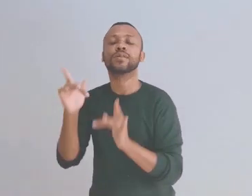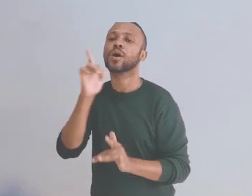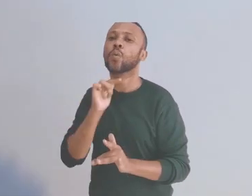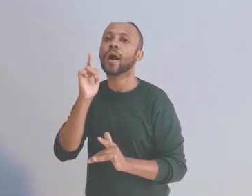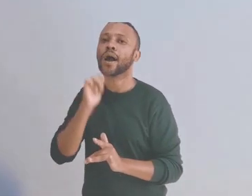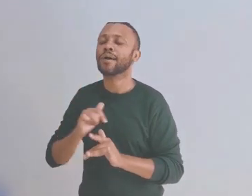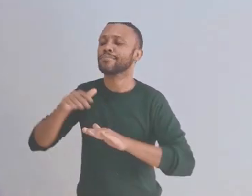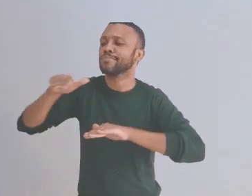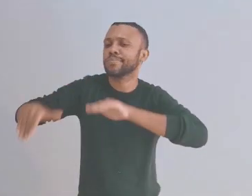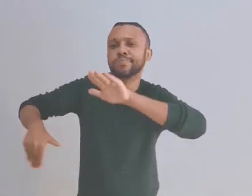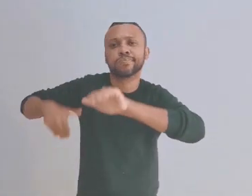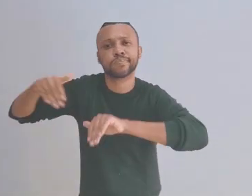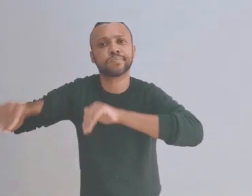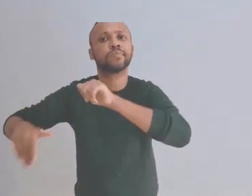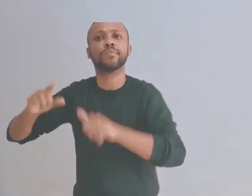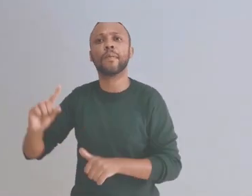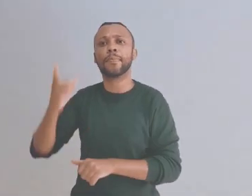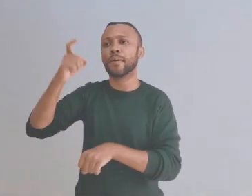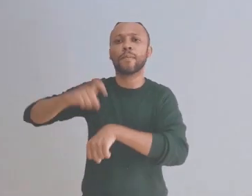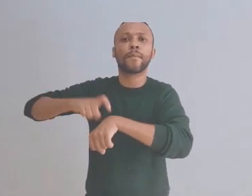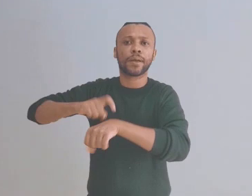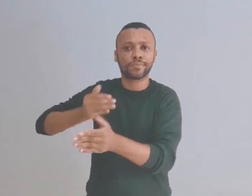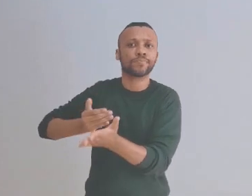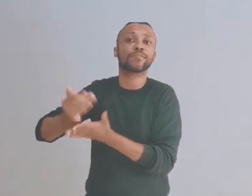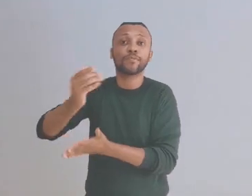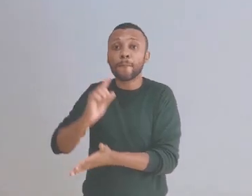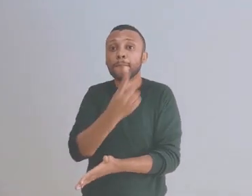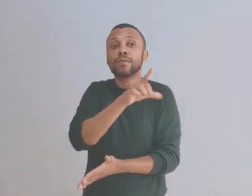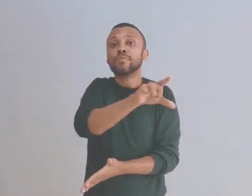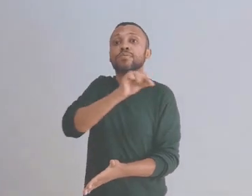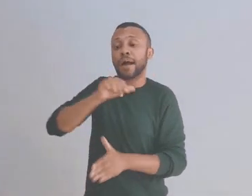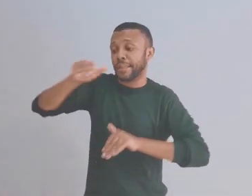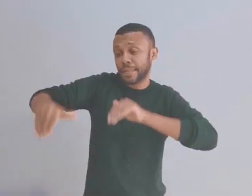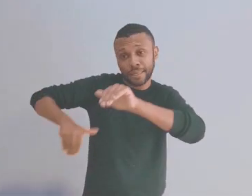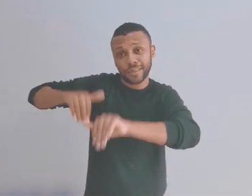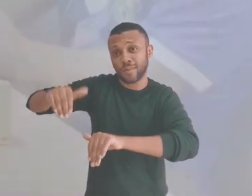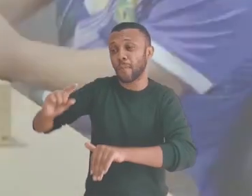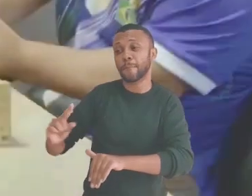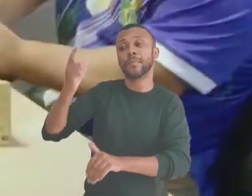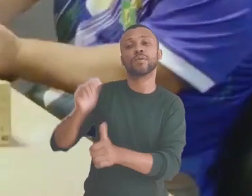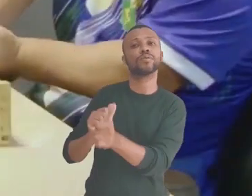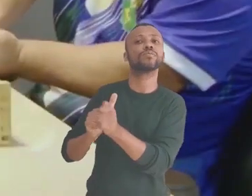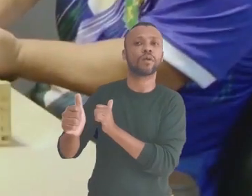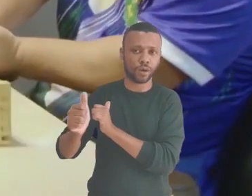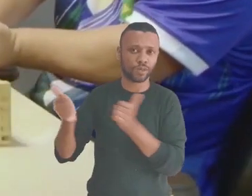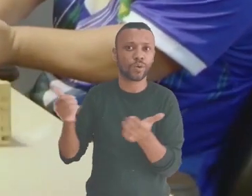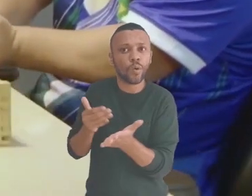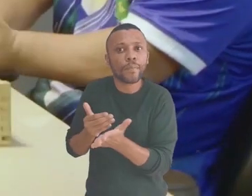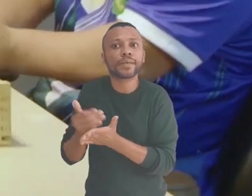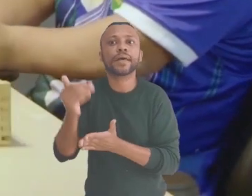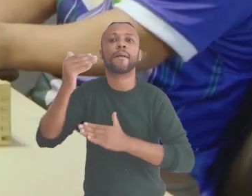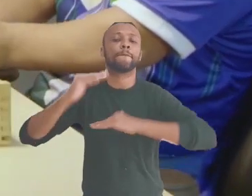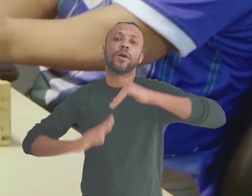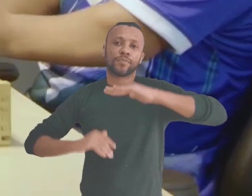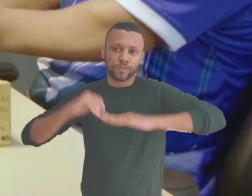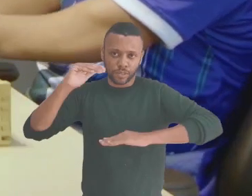momento. Que foi seu primeiro esporte? A natação foi meu primeiro esporte. Sim. Comecei minha vida profissional